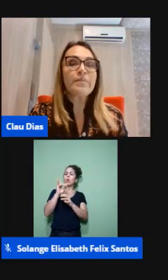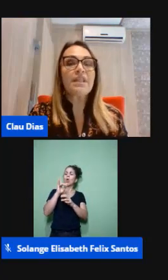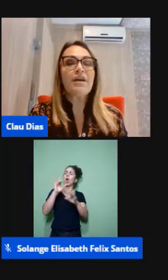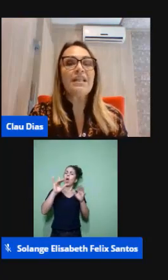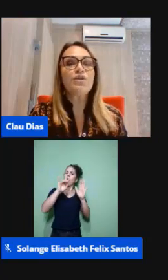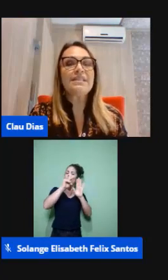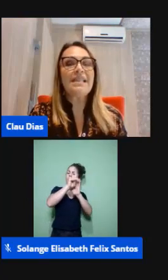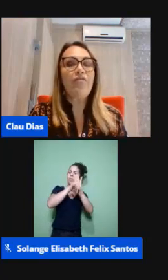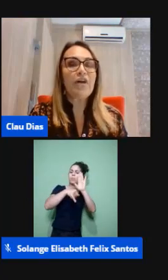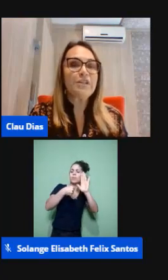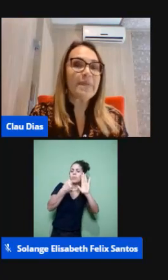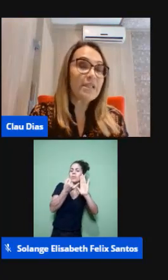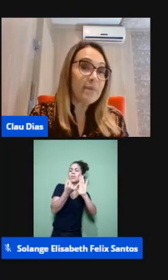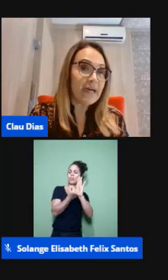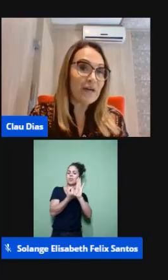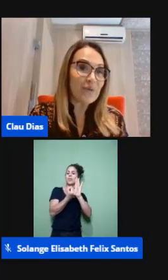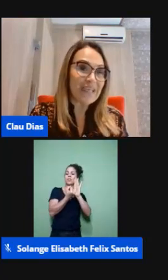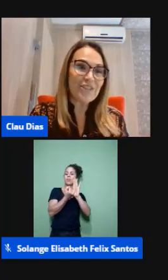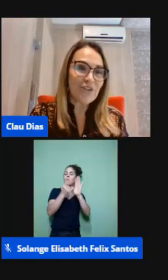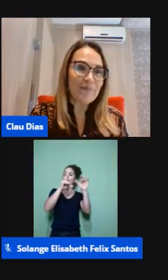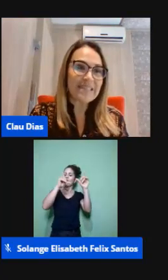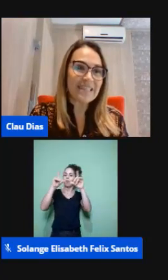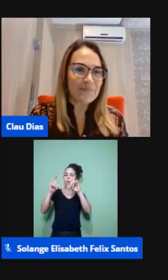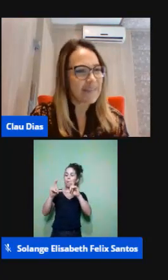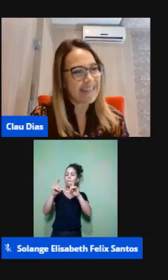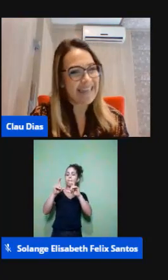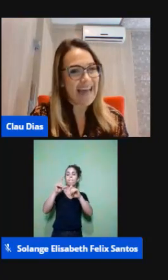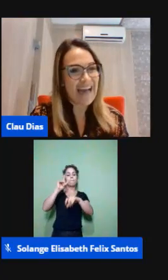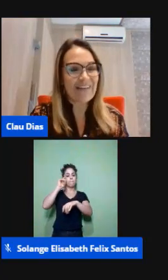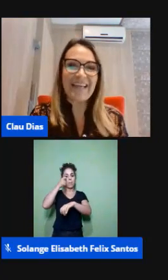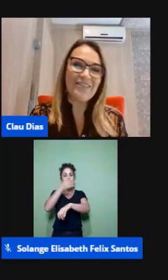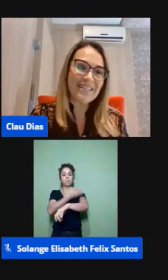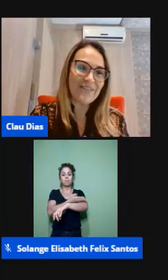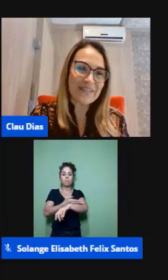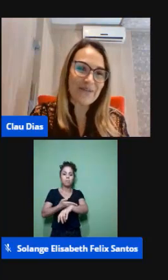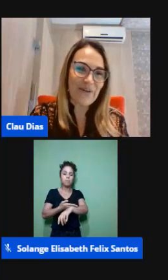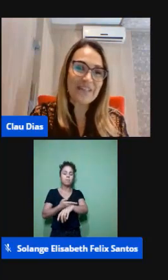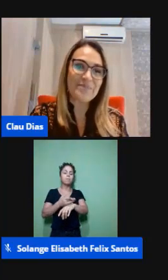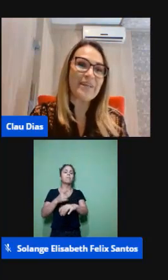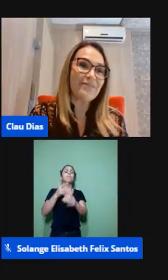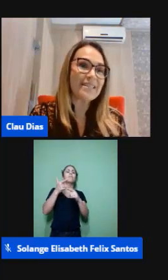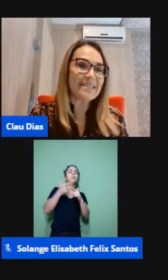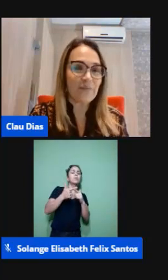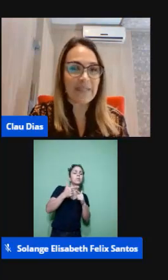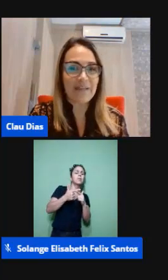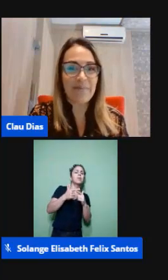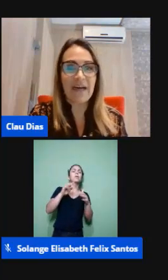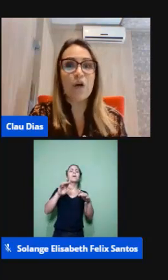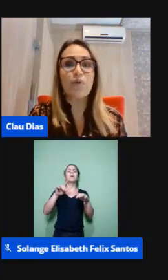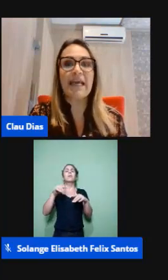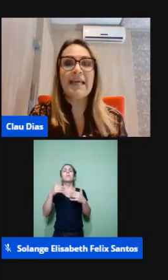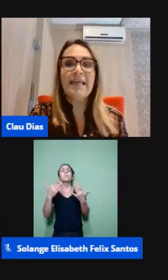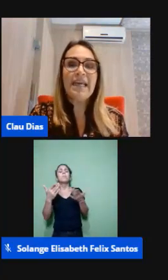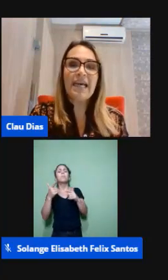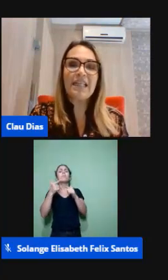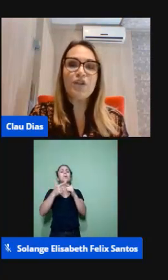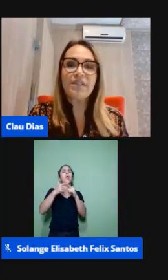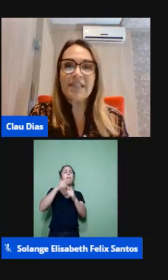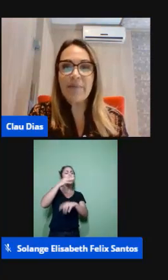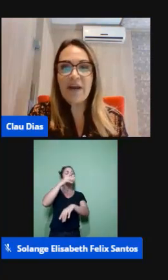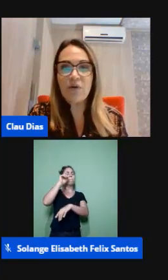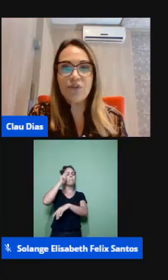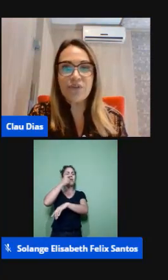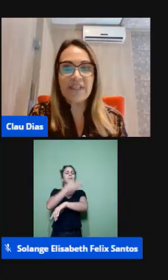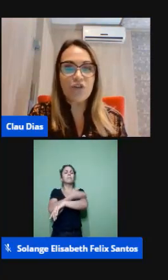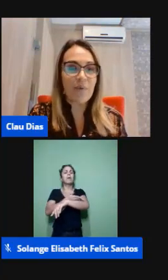dela. Então ela trouxe lá fotos preto e branco e questionou para as crianças: por que será? O que aconteceu com as cores? Por que vocês estão preto e branco, né? Ela